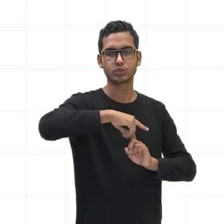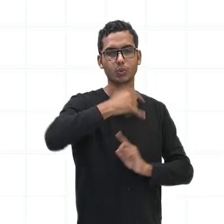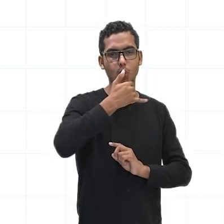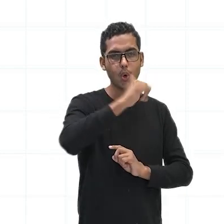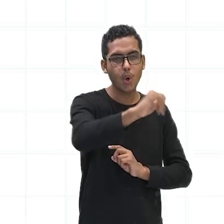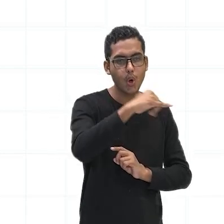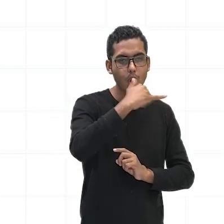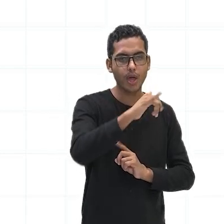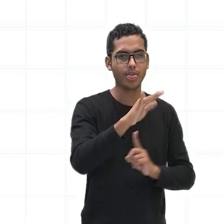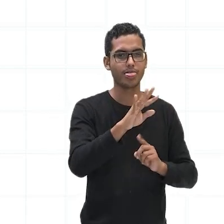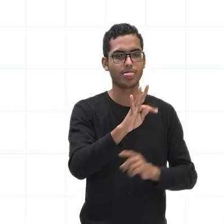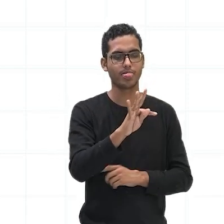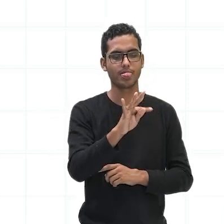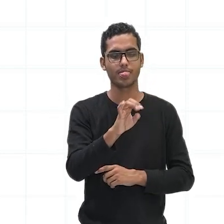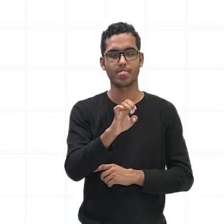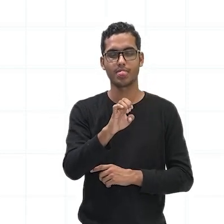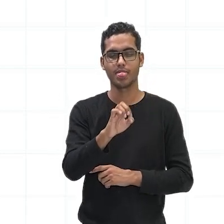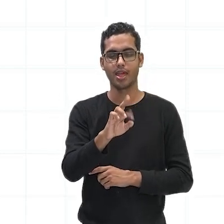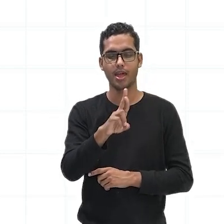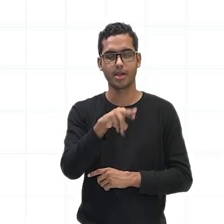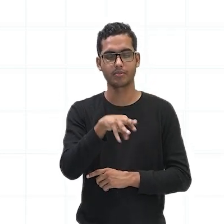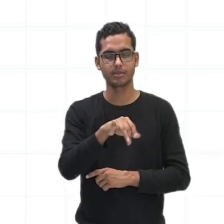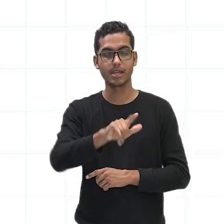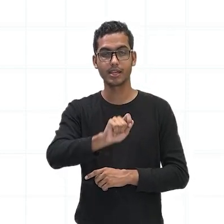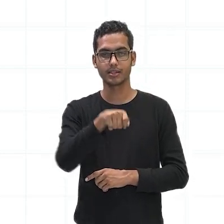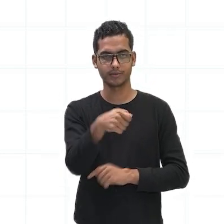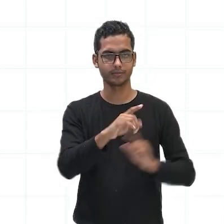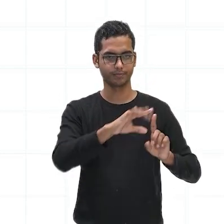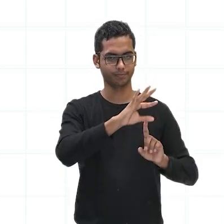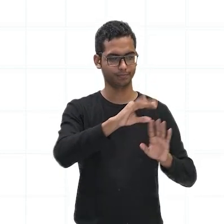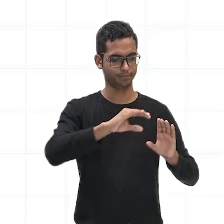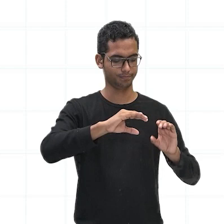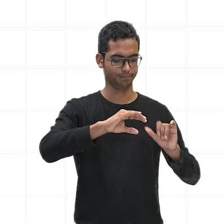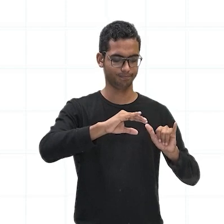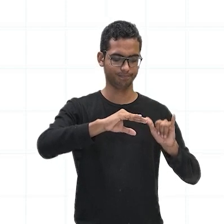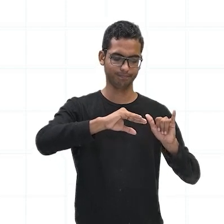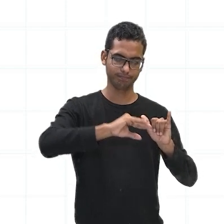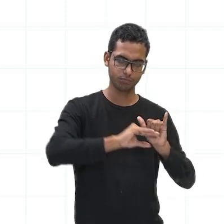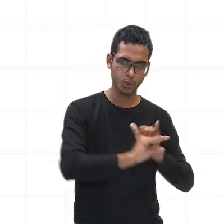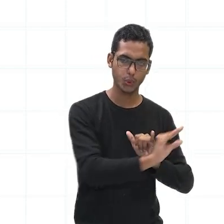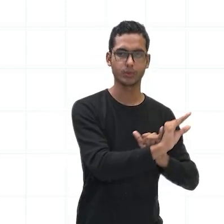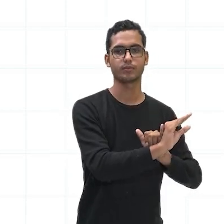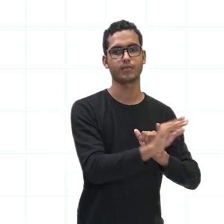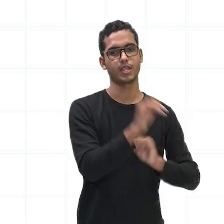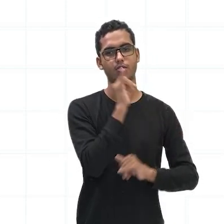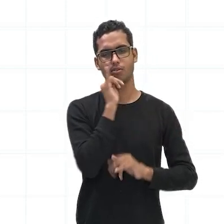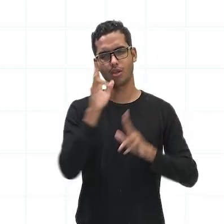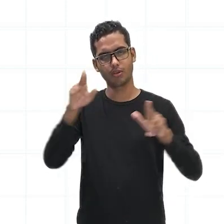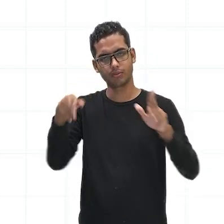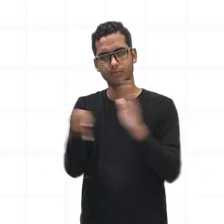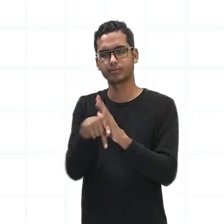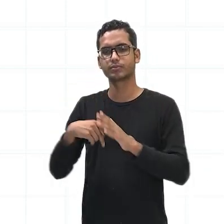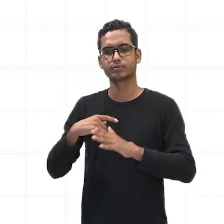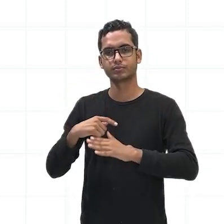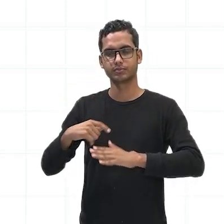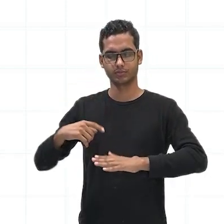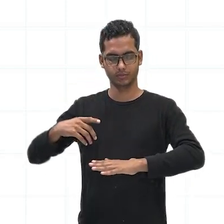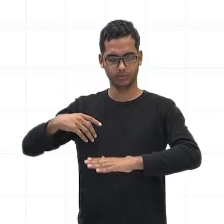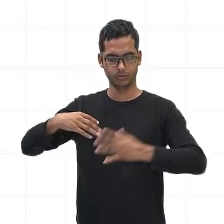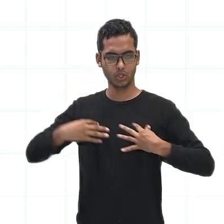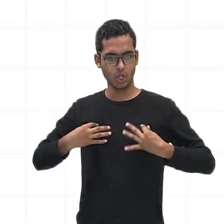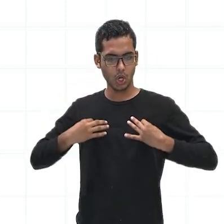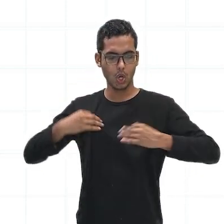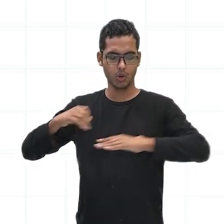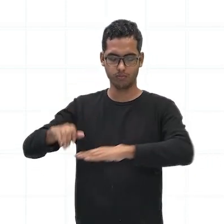energia térmica, né? Uma energia que está gerando calor. Como também no exemplo do ferro de passar, né? Onde a energia elétrica,